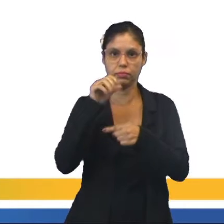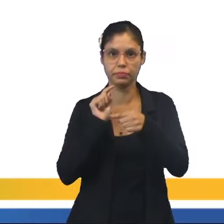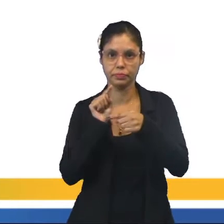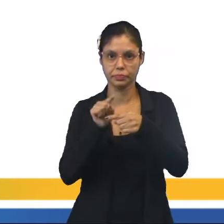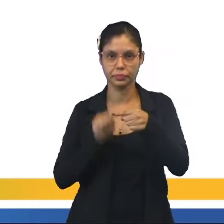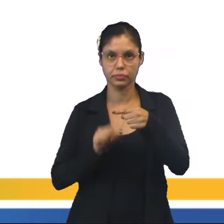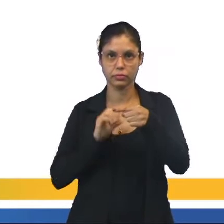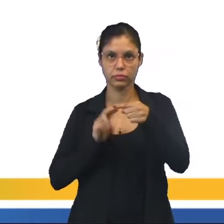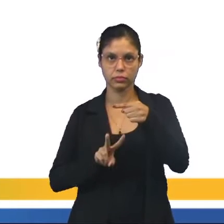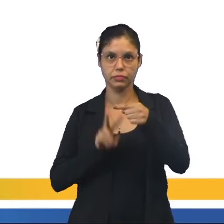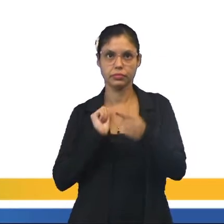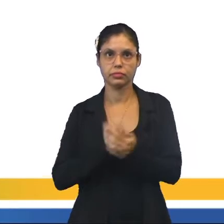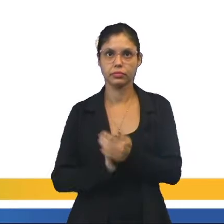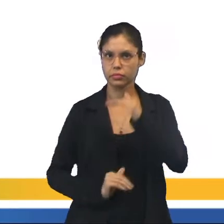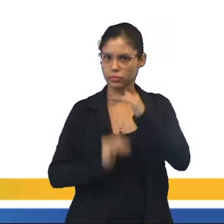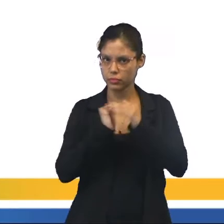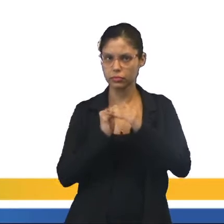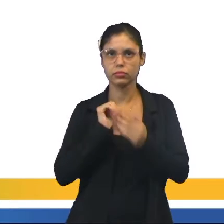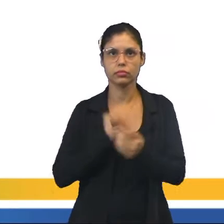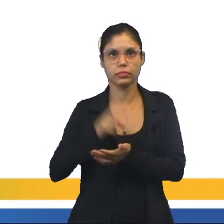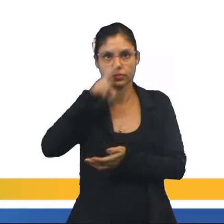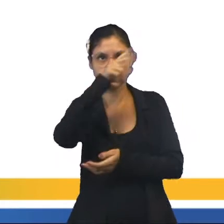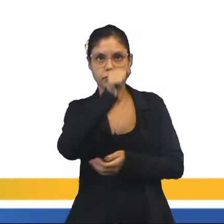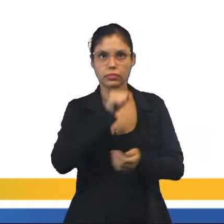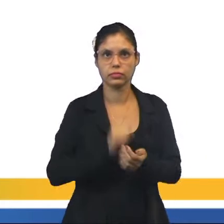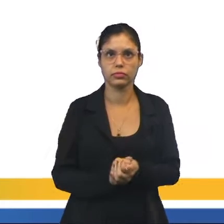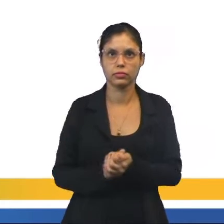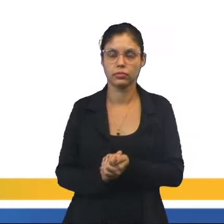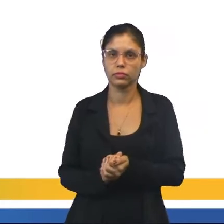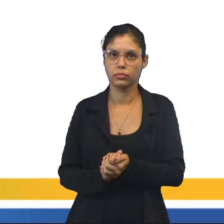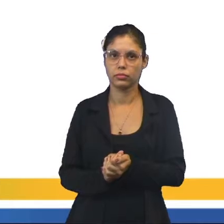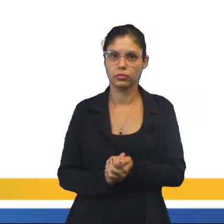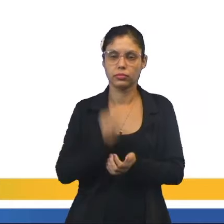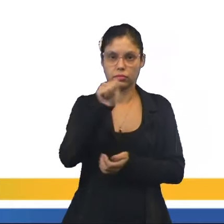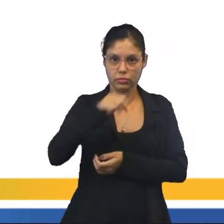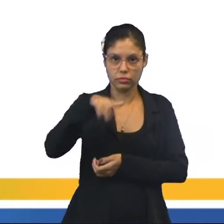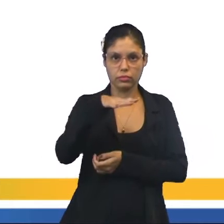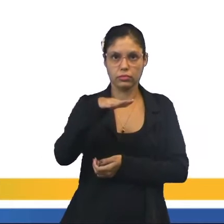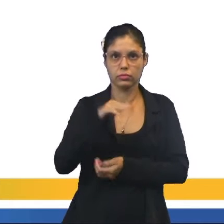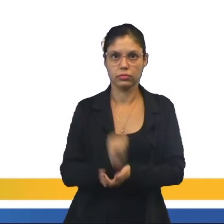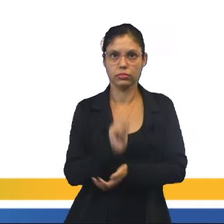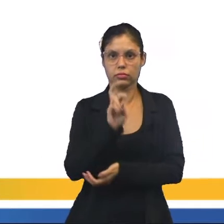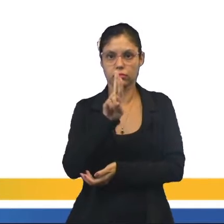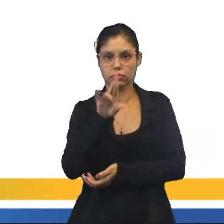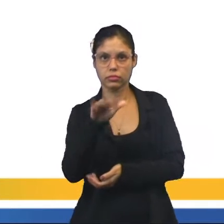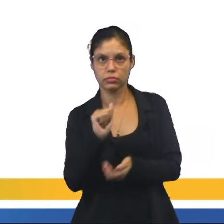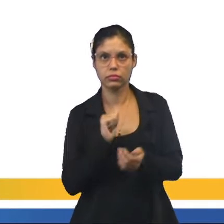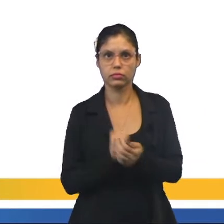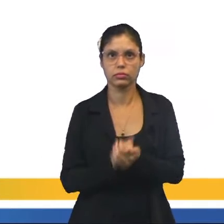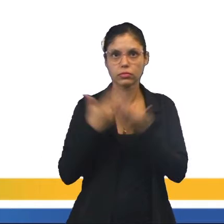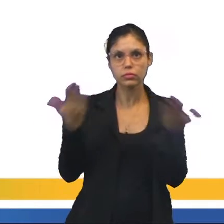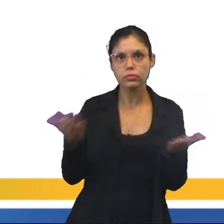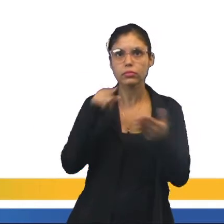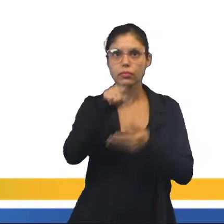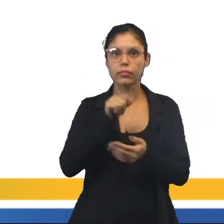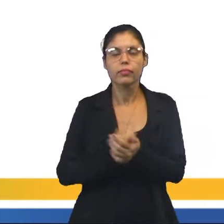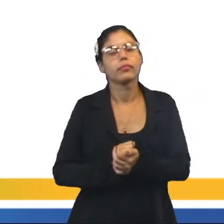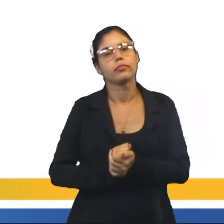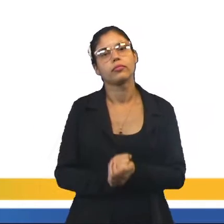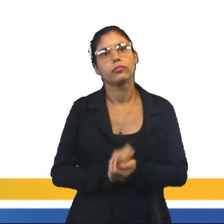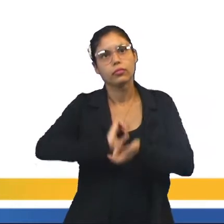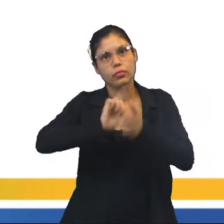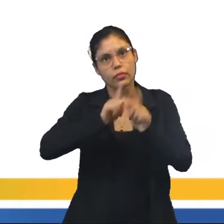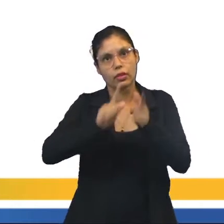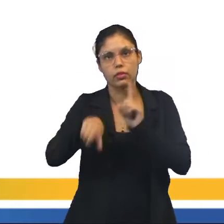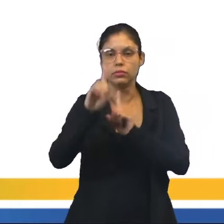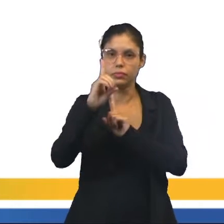volume. Pressão é igual a força sobre área. Então, nesse caso aí, nós